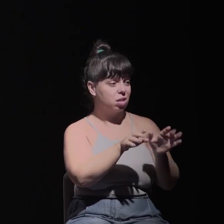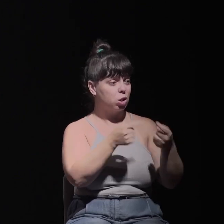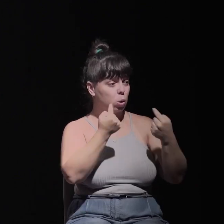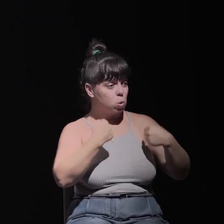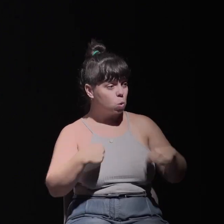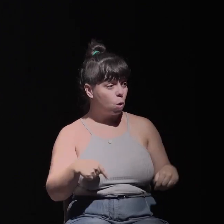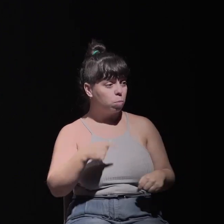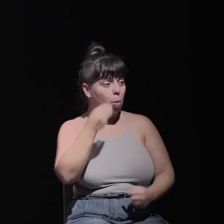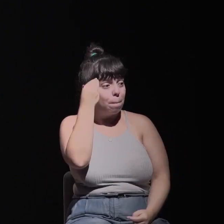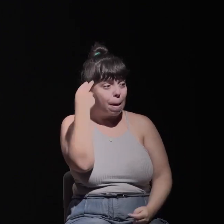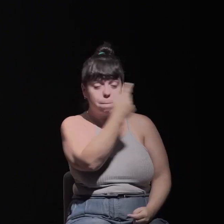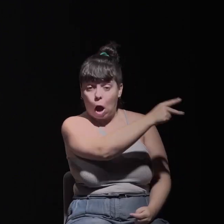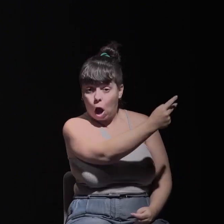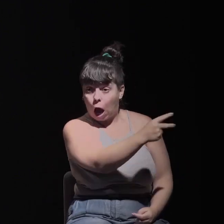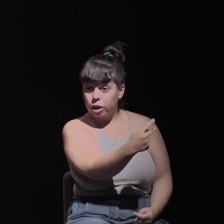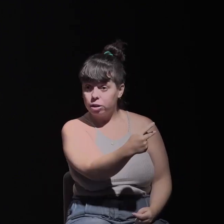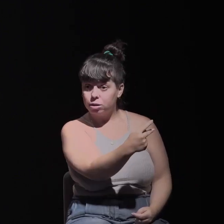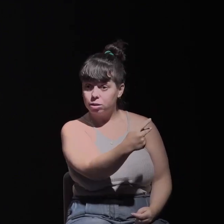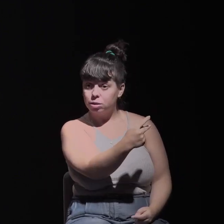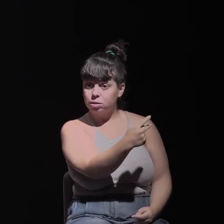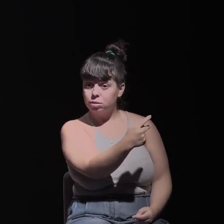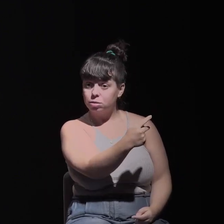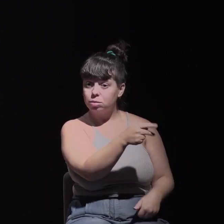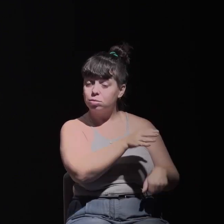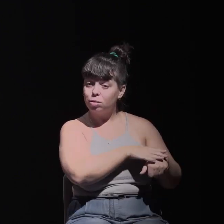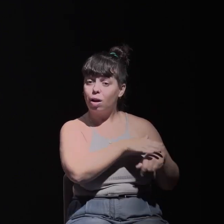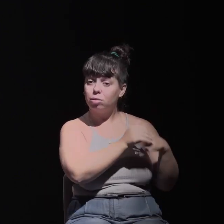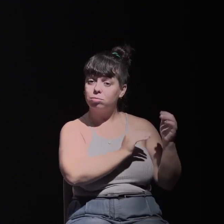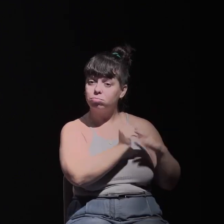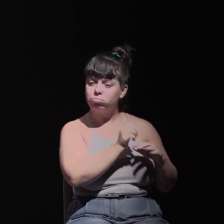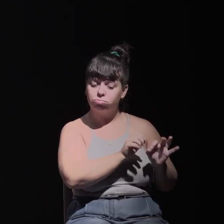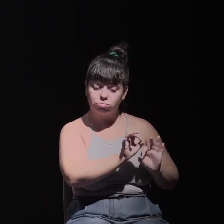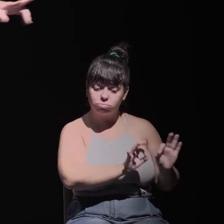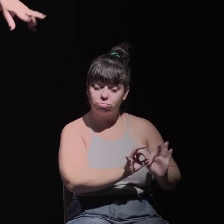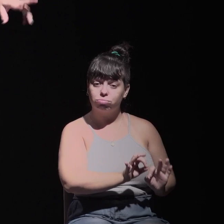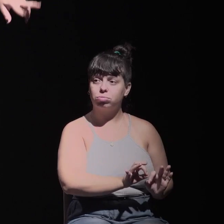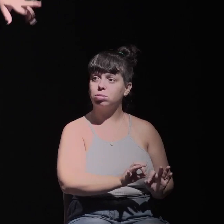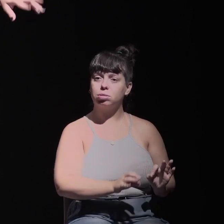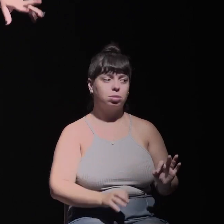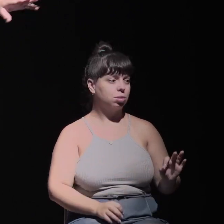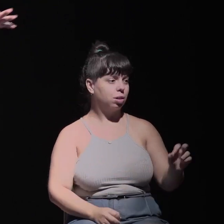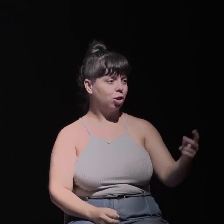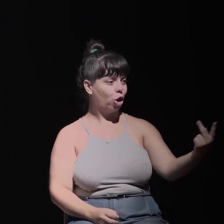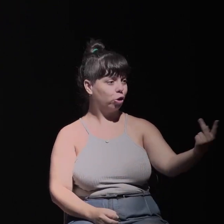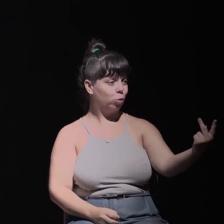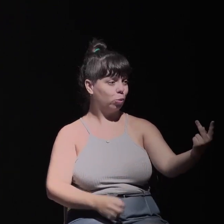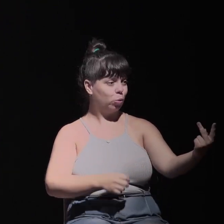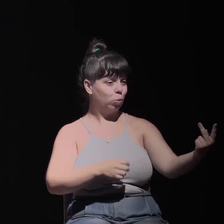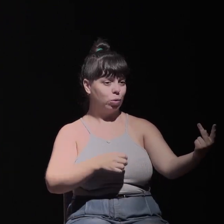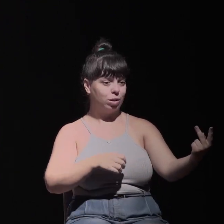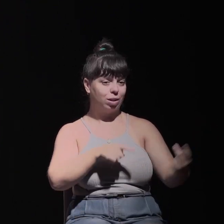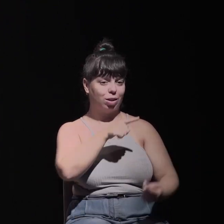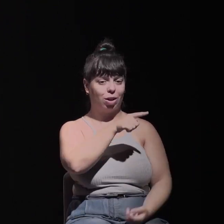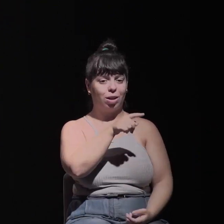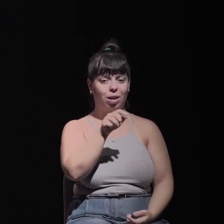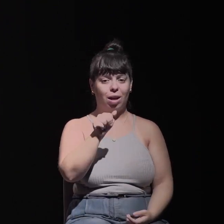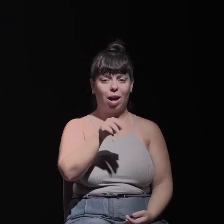corpo e com a sua própria memória, fazem essa produção do conhecimento girar. Aqui, essas duas gatas, Amanda e Daniele.